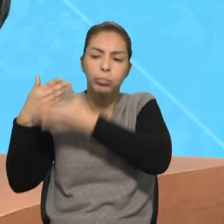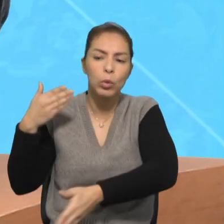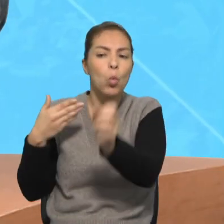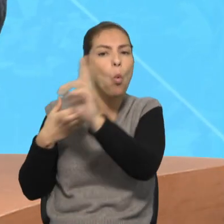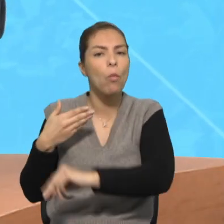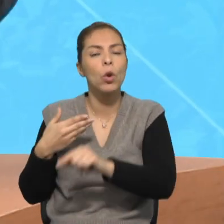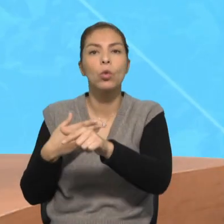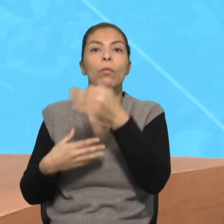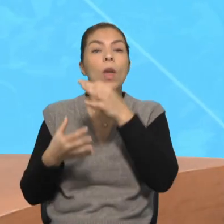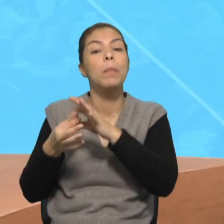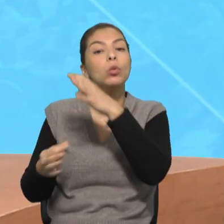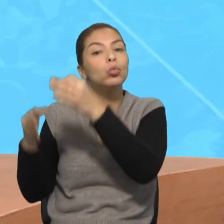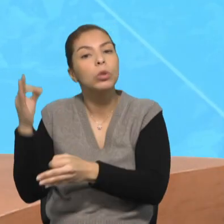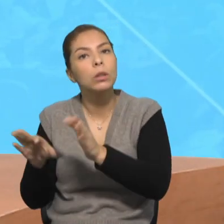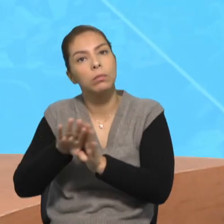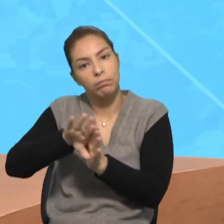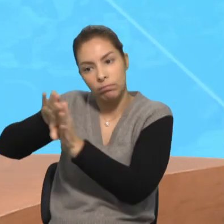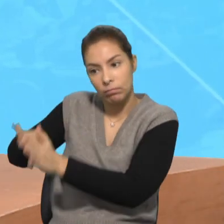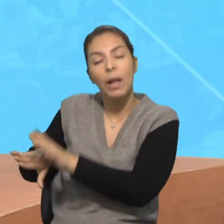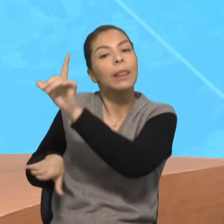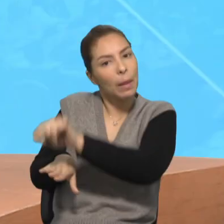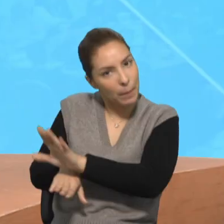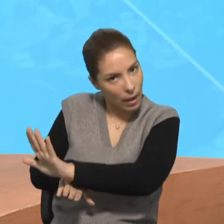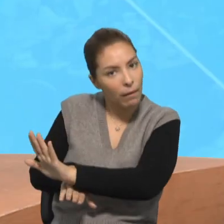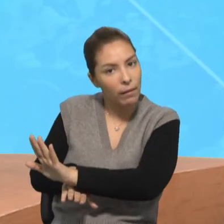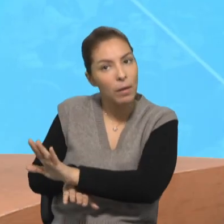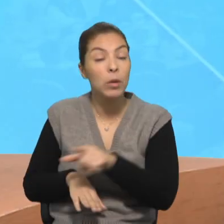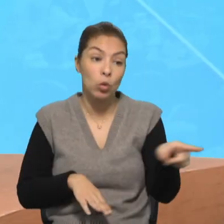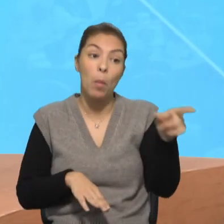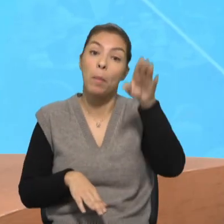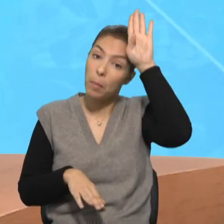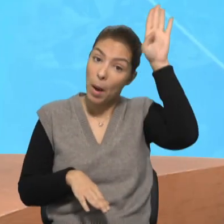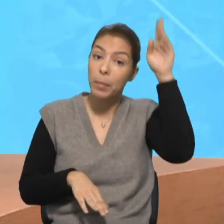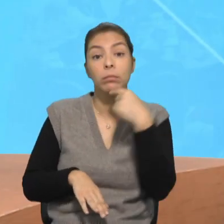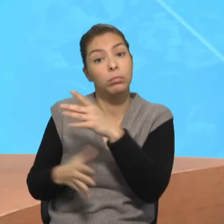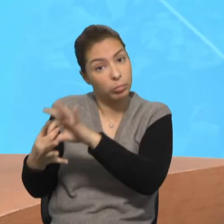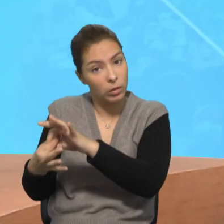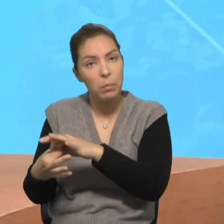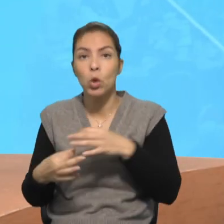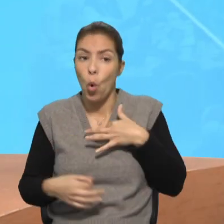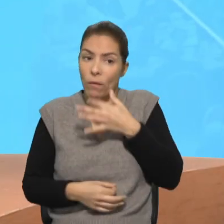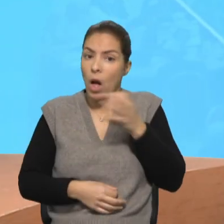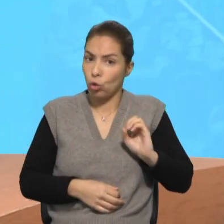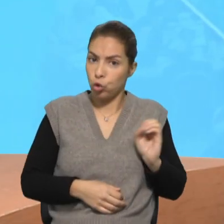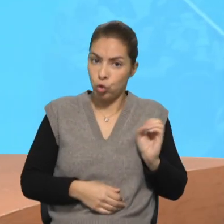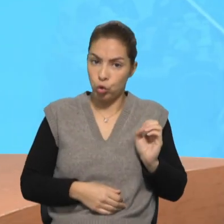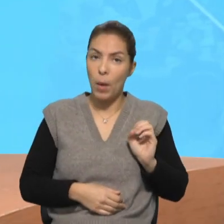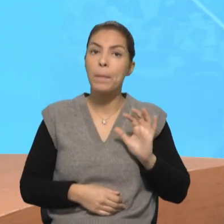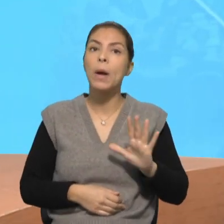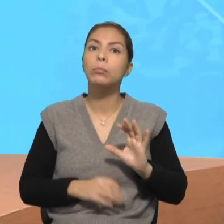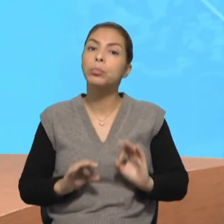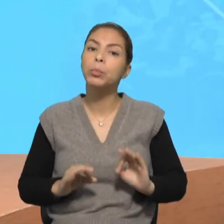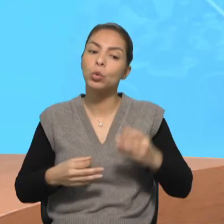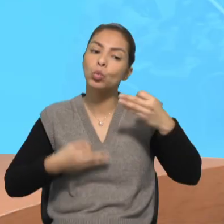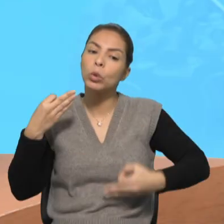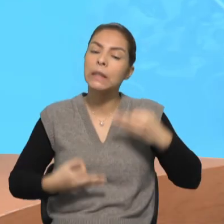justiça forense. Essa, porventura, também. Mas o Papa também a refere. O Papa também a refere, mas não estou até a ficar... Estou a falar daquilo da justiça